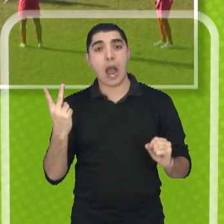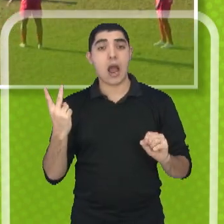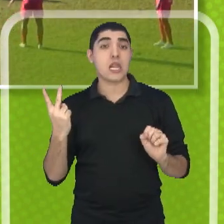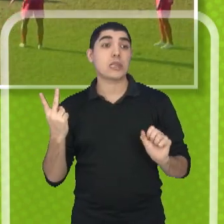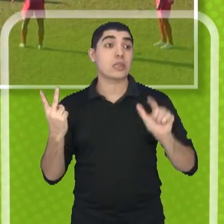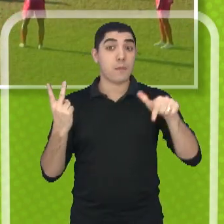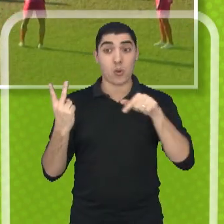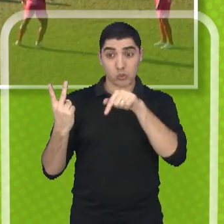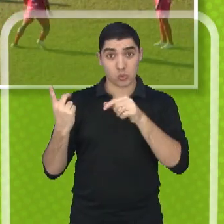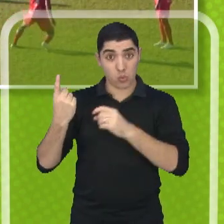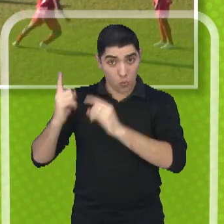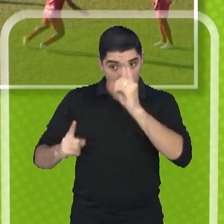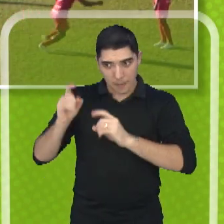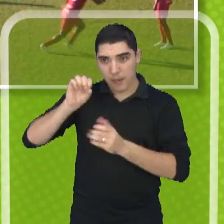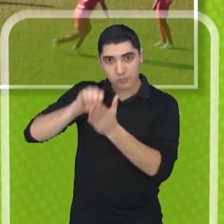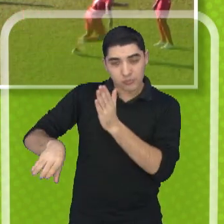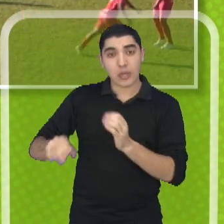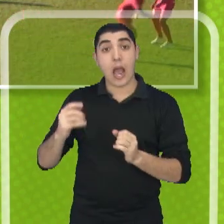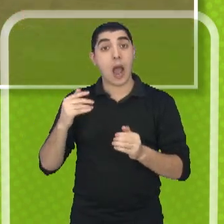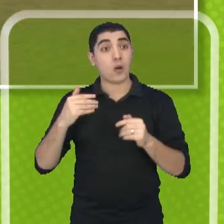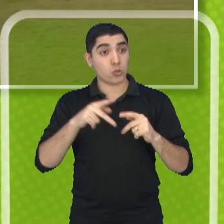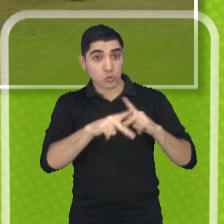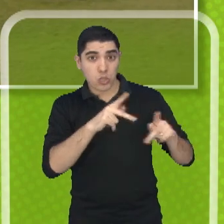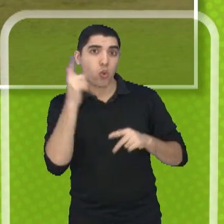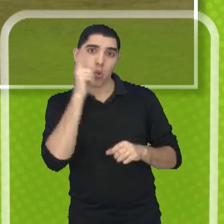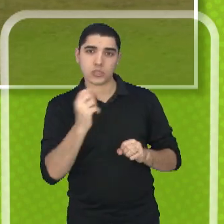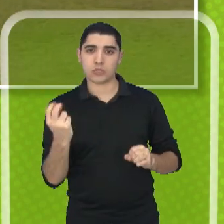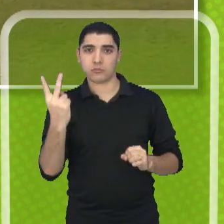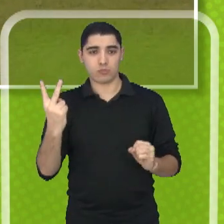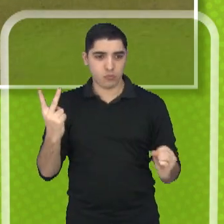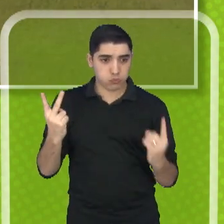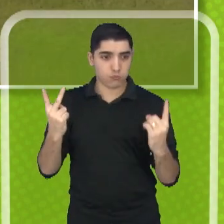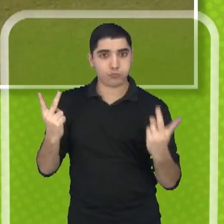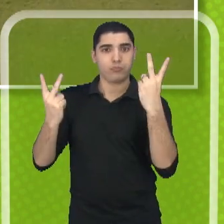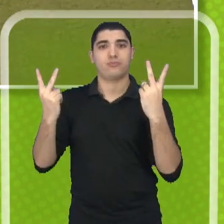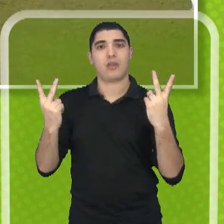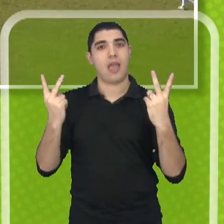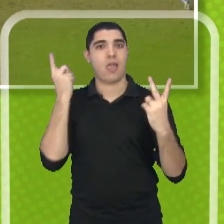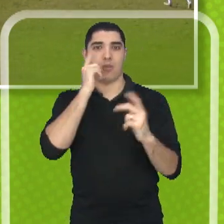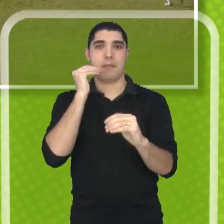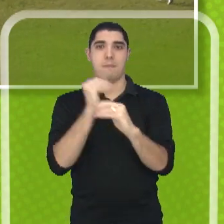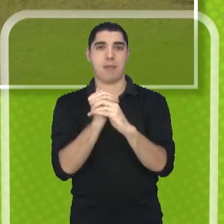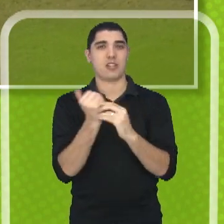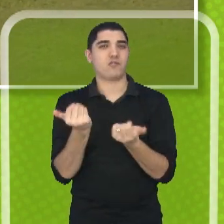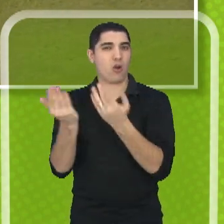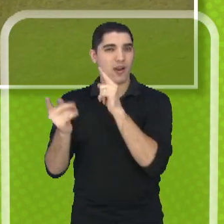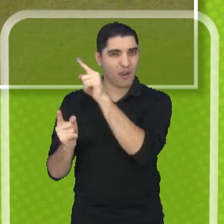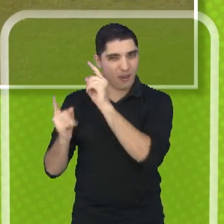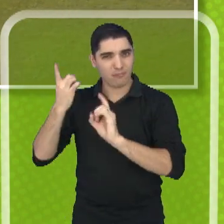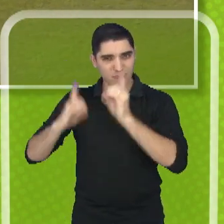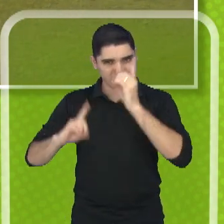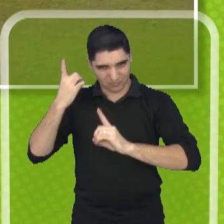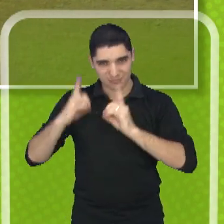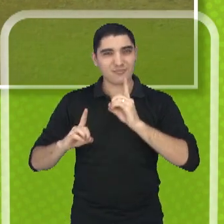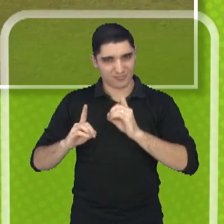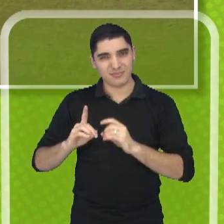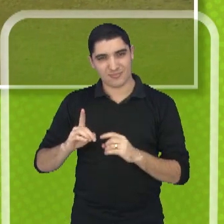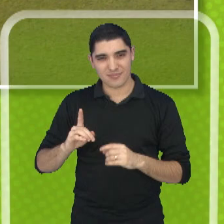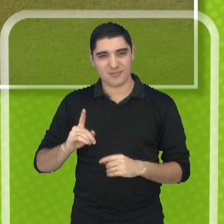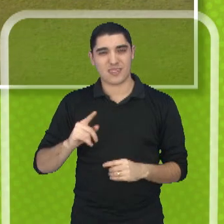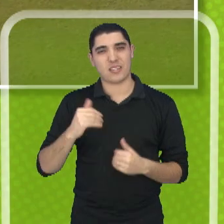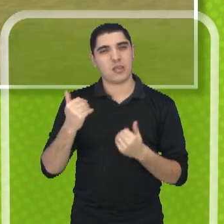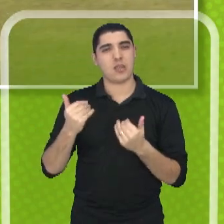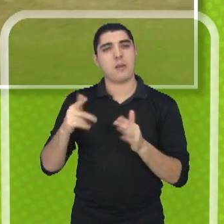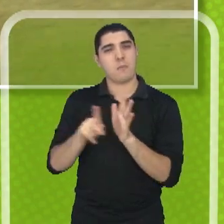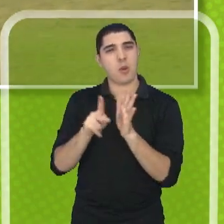rapaz do Grêmio Prudente expulso e o São José conseguiu correr atrás do resultado e conseguiu fazer 2 gols, empatando a partida lá na segunda fase, né, na